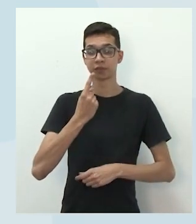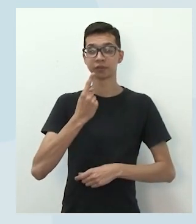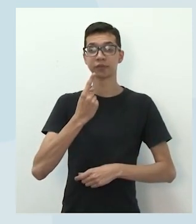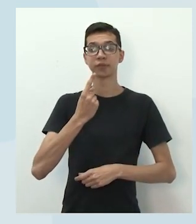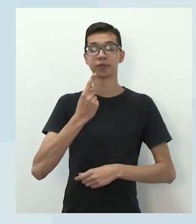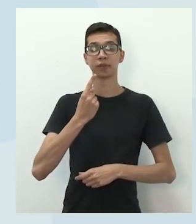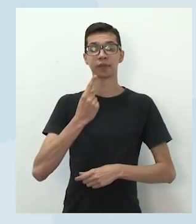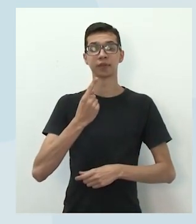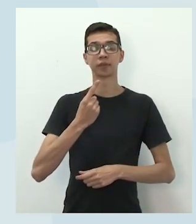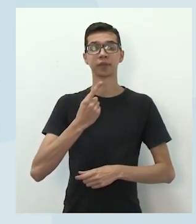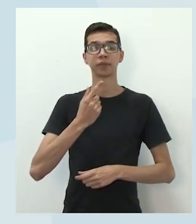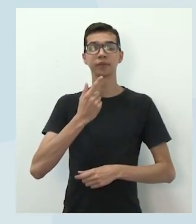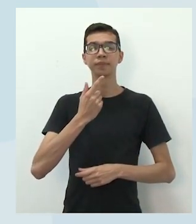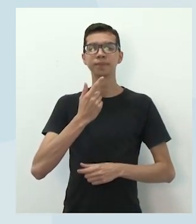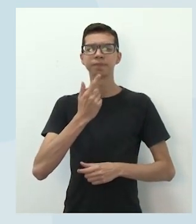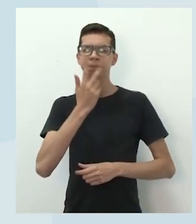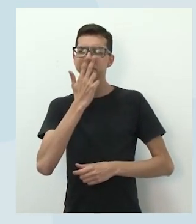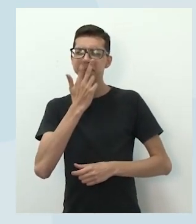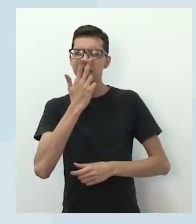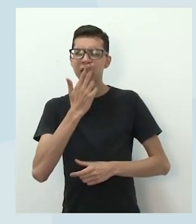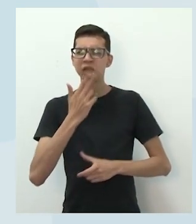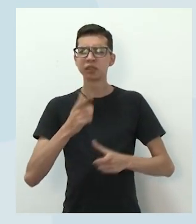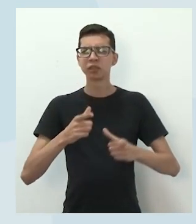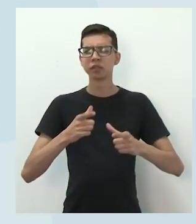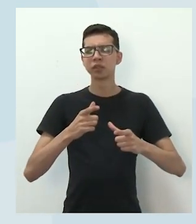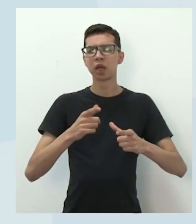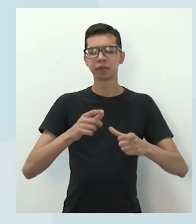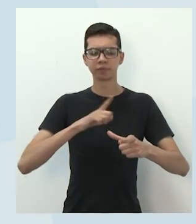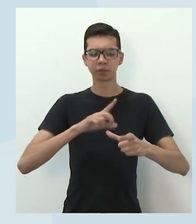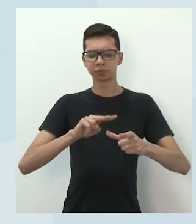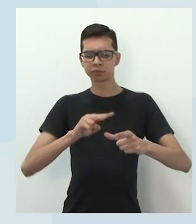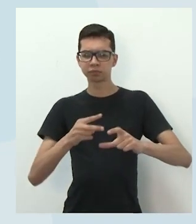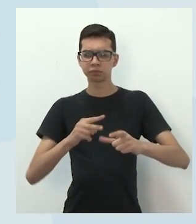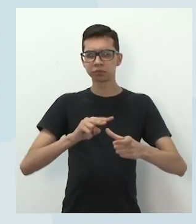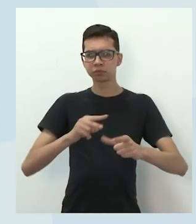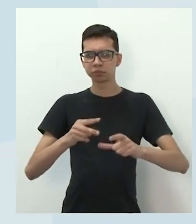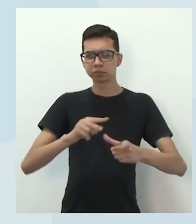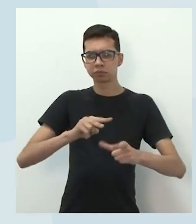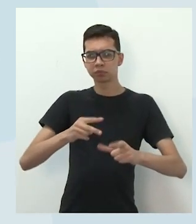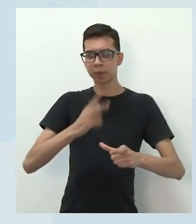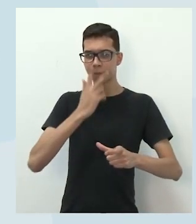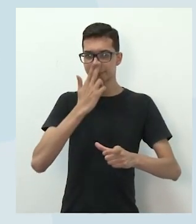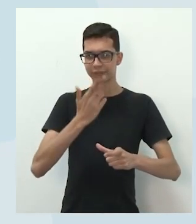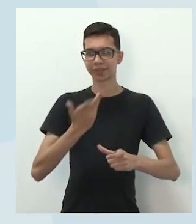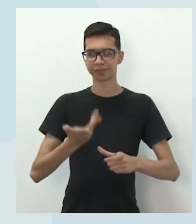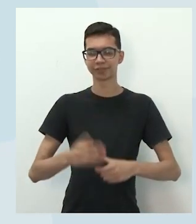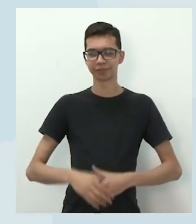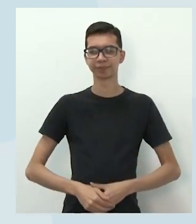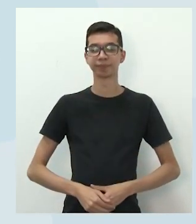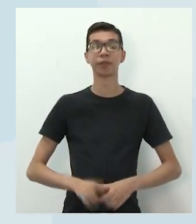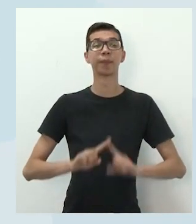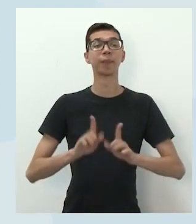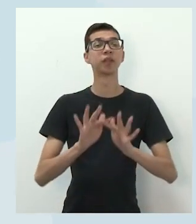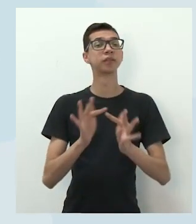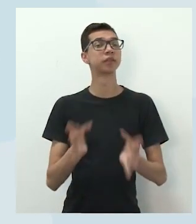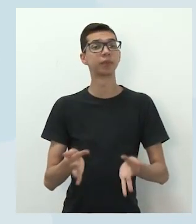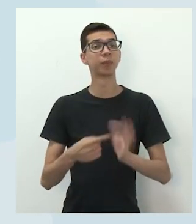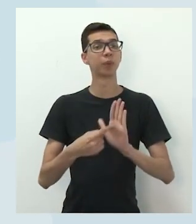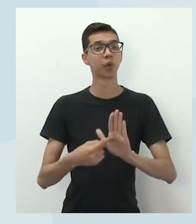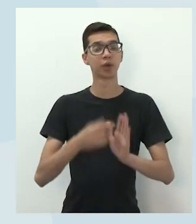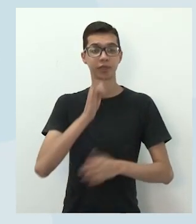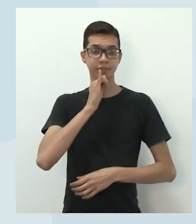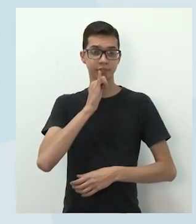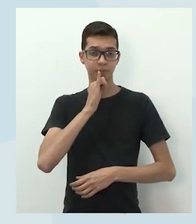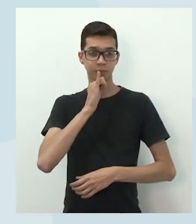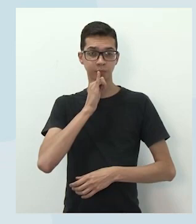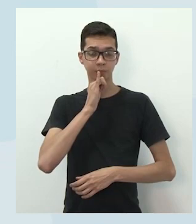rapidamente, sugerindo a ilusão de que as imagens se interpenetravam, né, completando uma pequena narrativa simples. Por exemplo, um pássaro